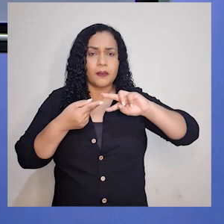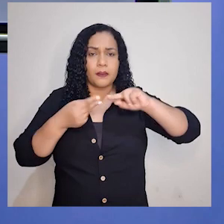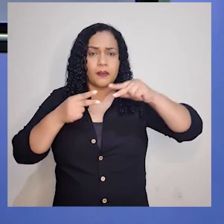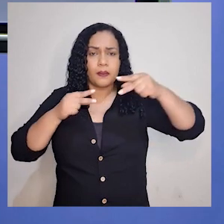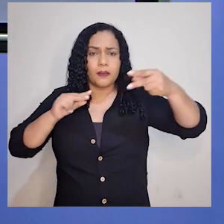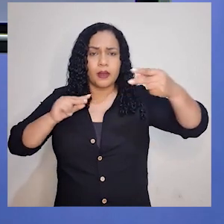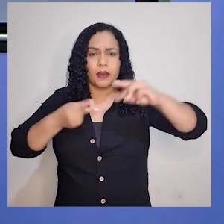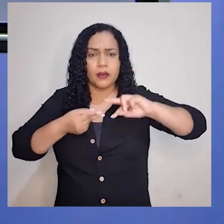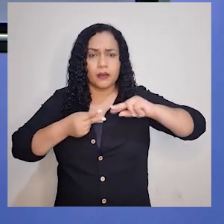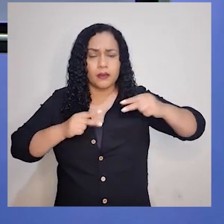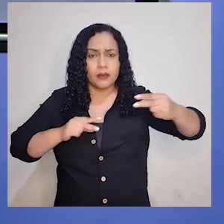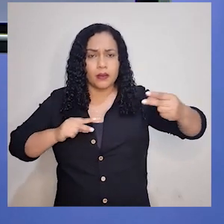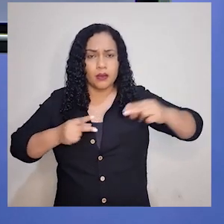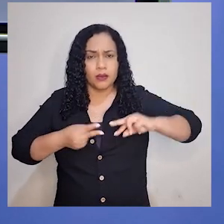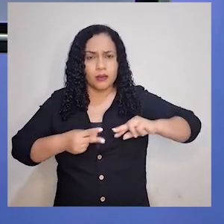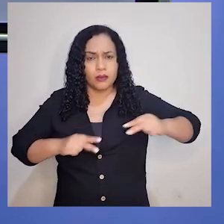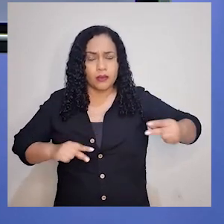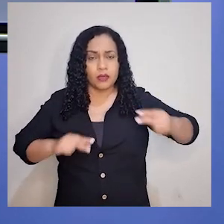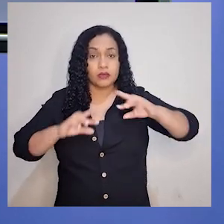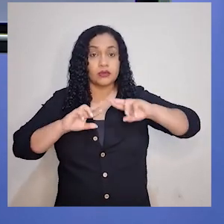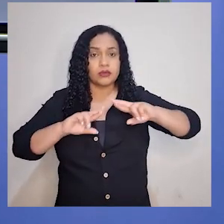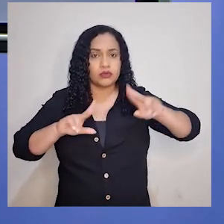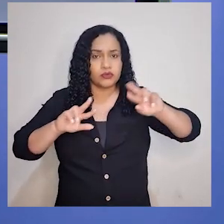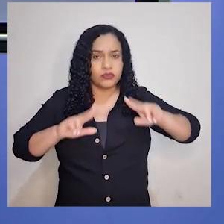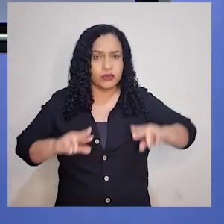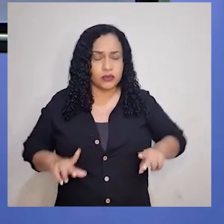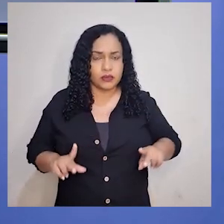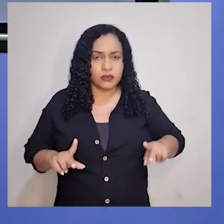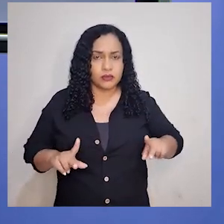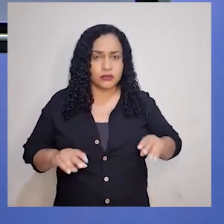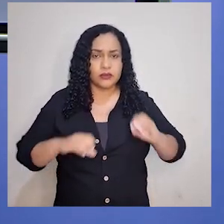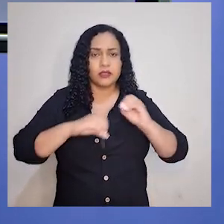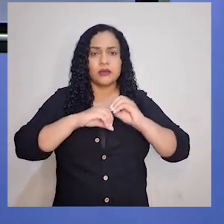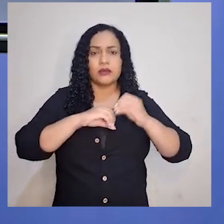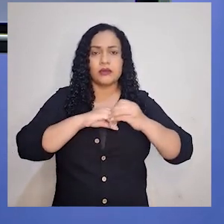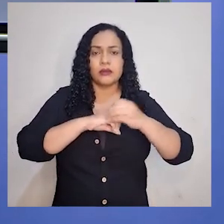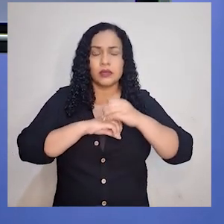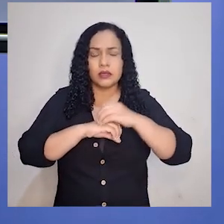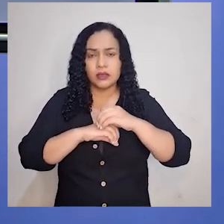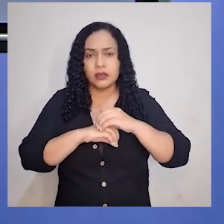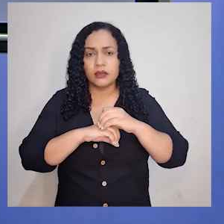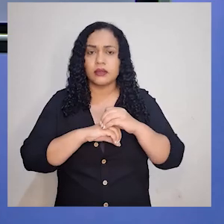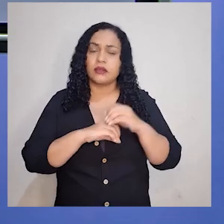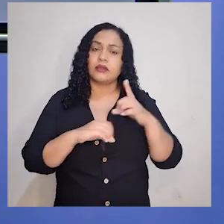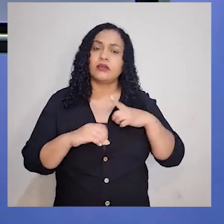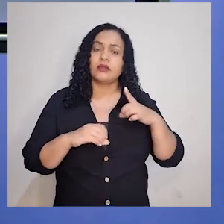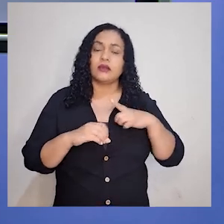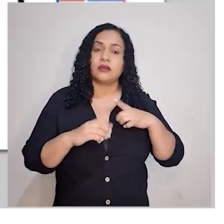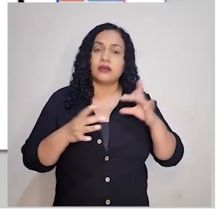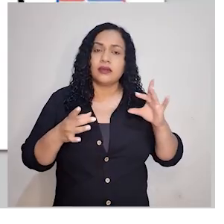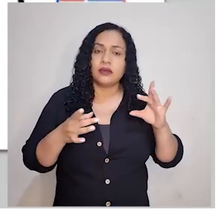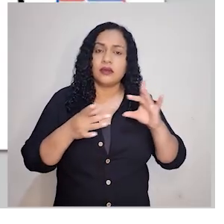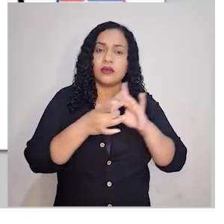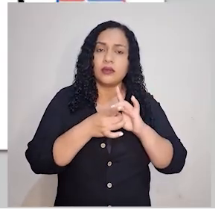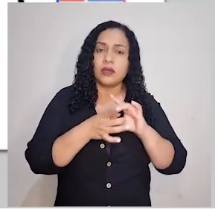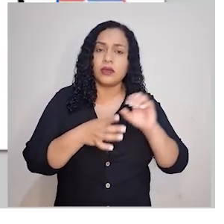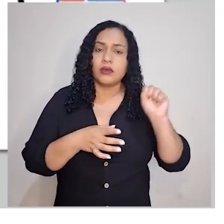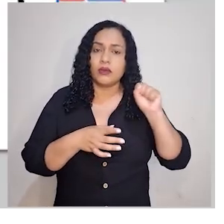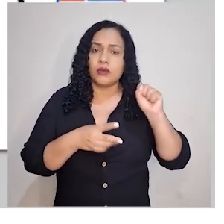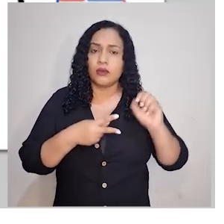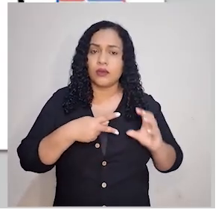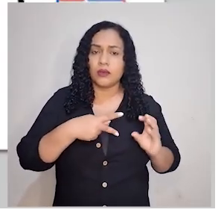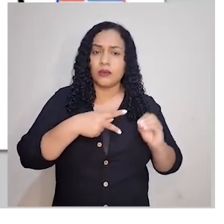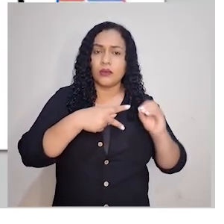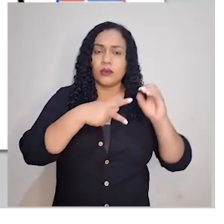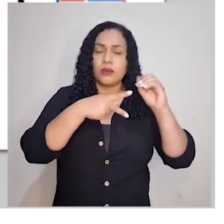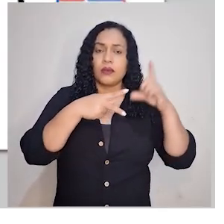formados por moléculas de DNA enroladas. Ou seja, a molécula de DNA ela está toda envelopada. Quando se une